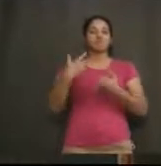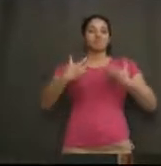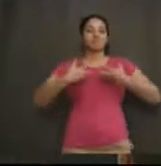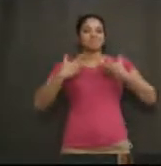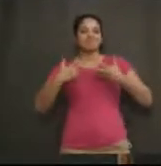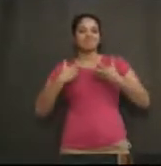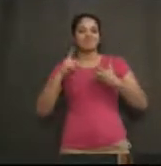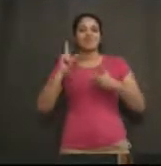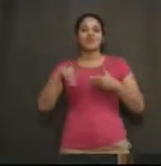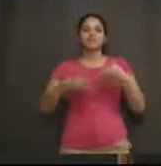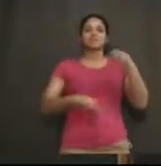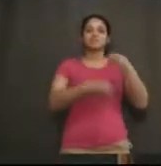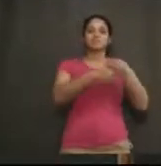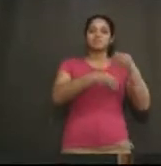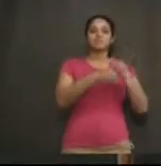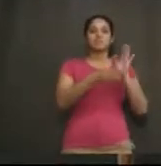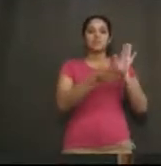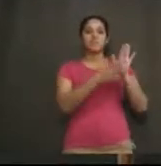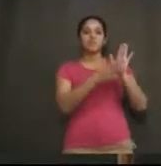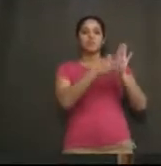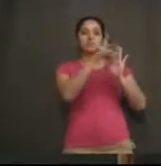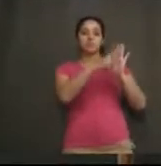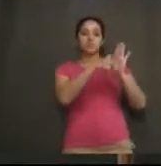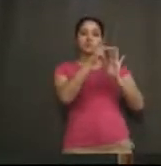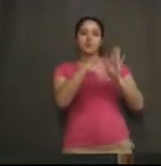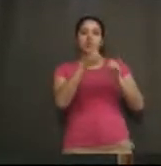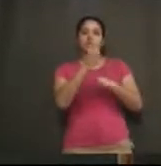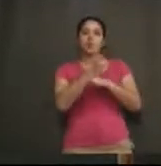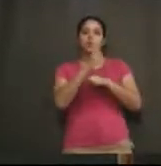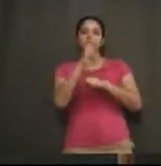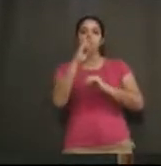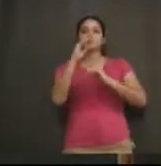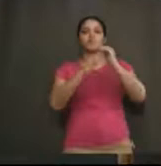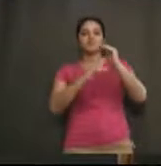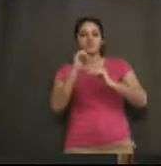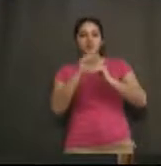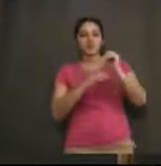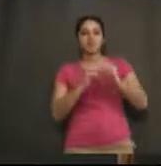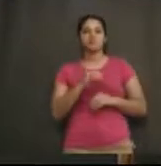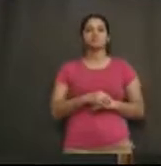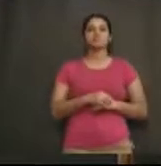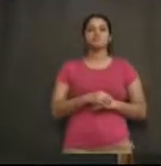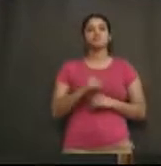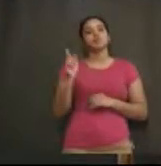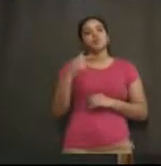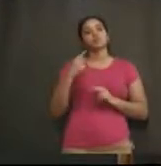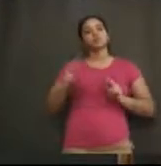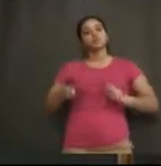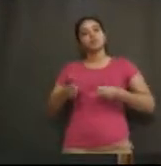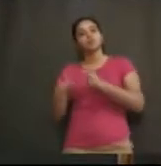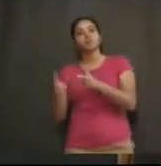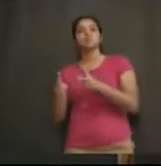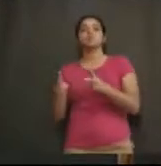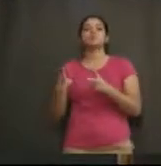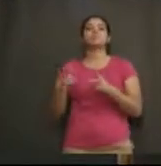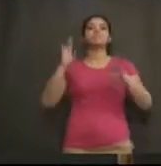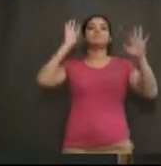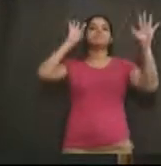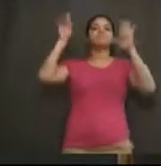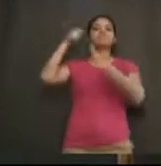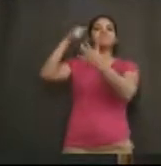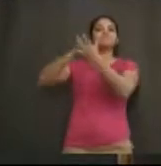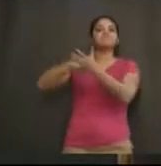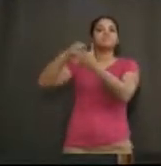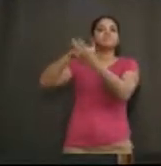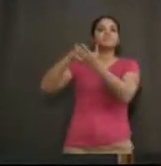do doutorado profissional, e do qual faremos parte, então continuaremos nesse sonho. Isso é uma notícia para todos os estudantes de